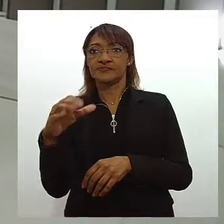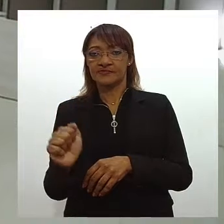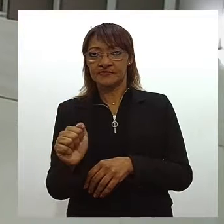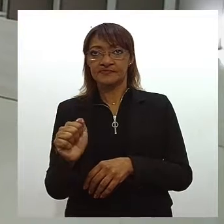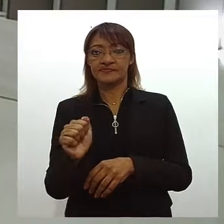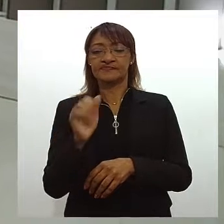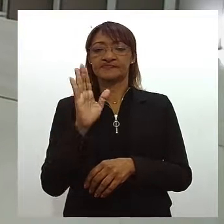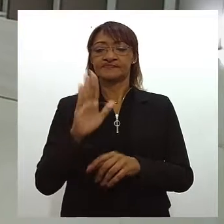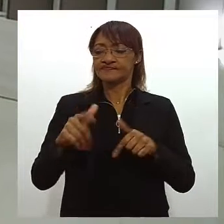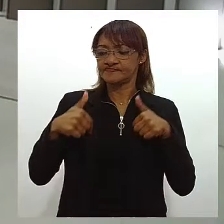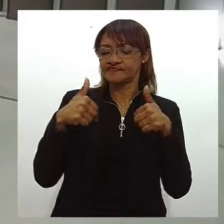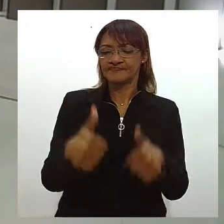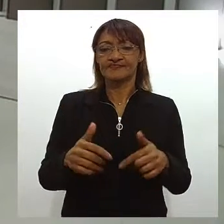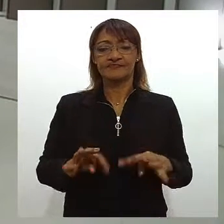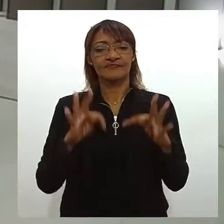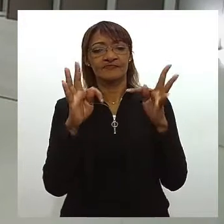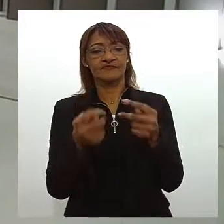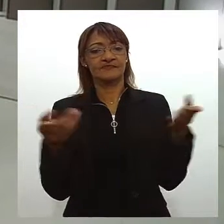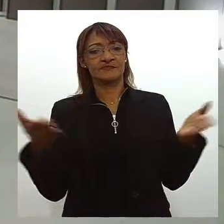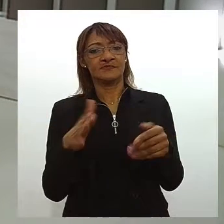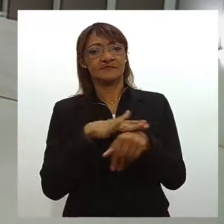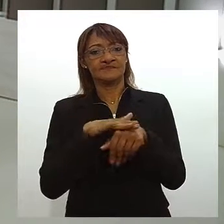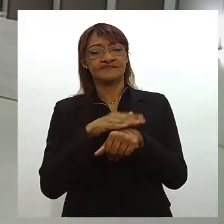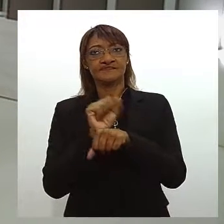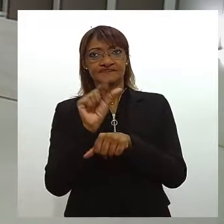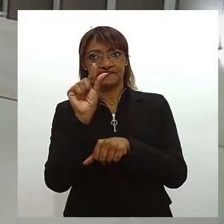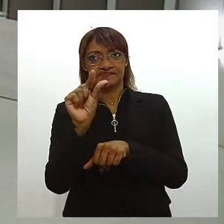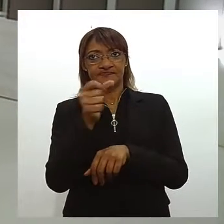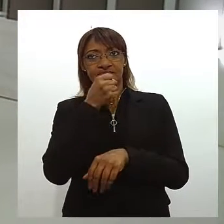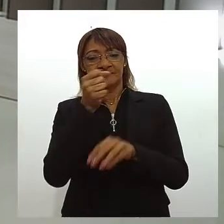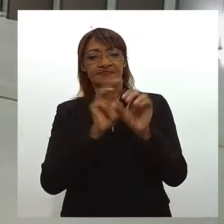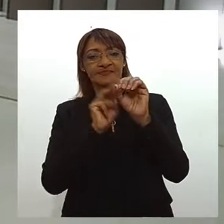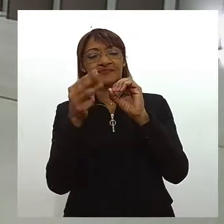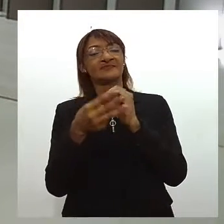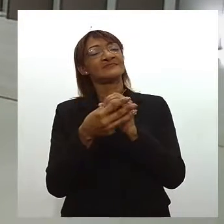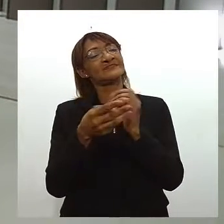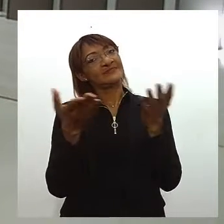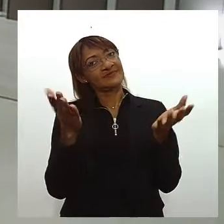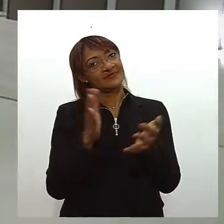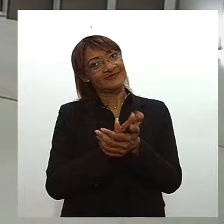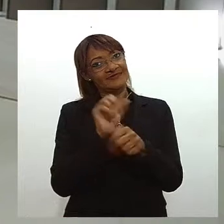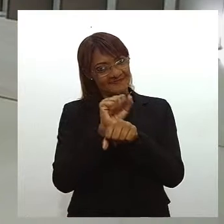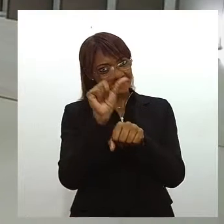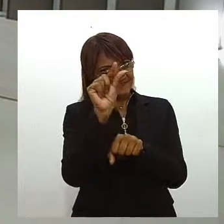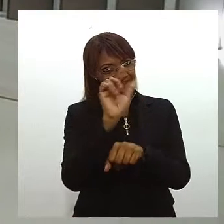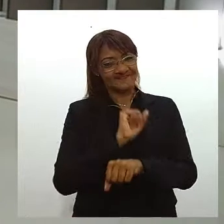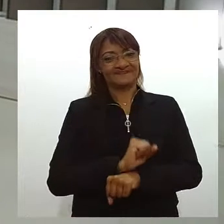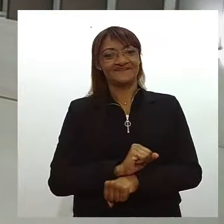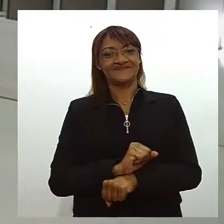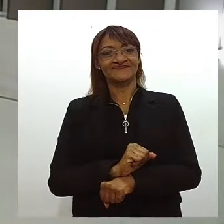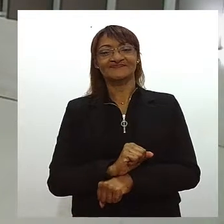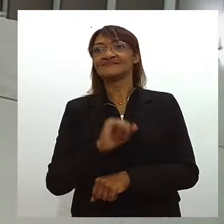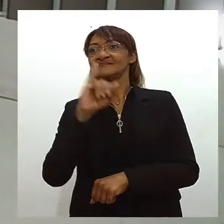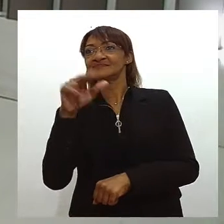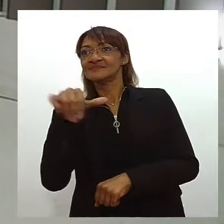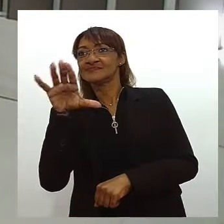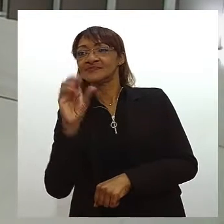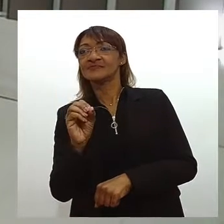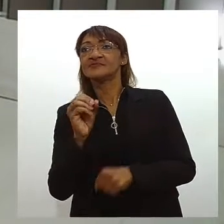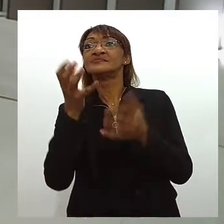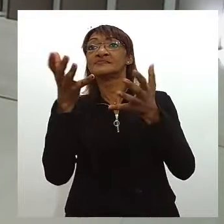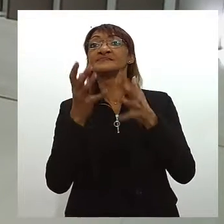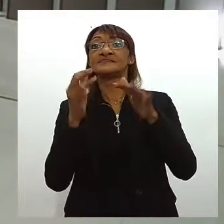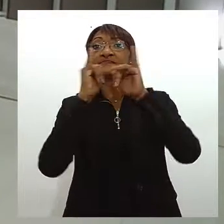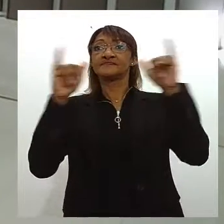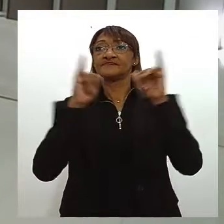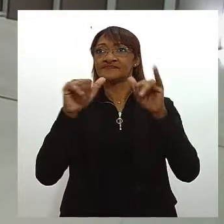desafios, enfim, tudo isso ele vai conversar com a gente daqui a pouquinho aqui no Jornal da Lese, segunda edição. Segura aí. Júnior Matos, quem quiser mais informação também é